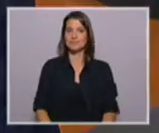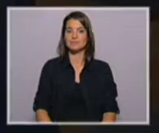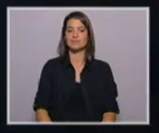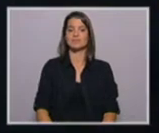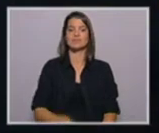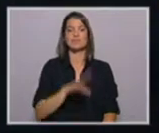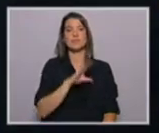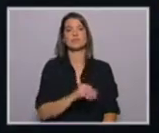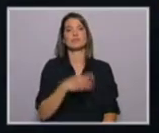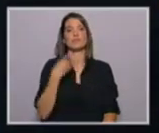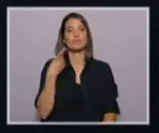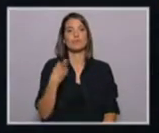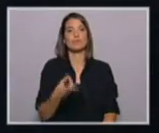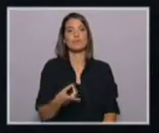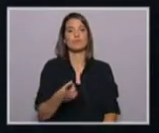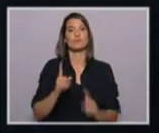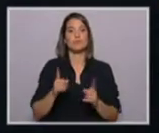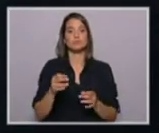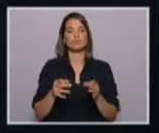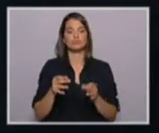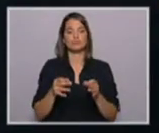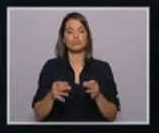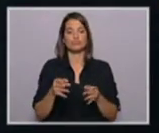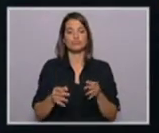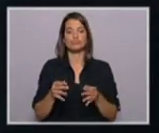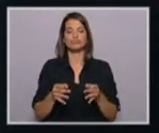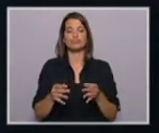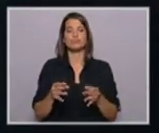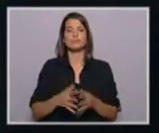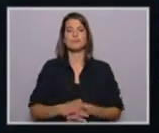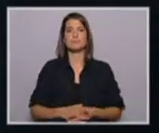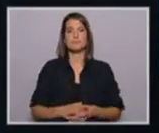10, 9, ignition sequence start.